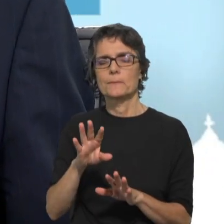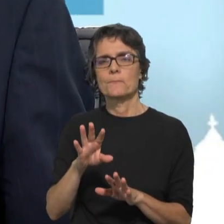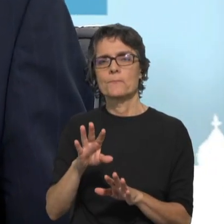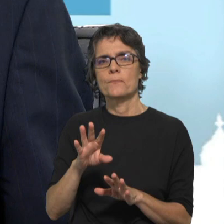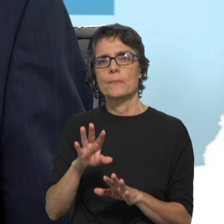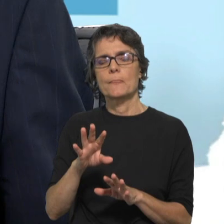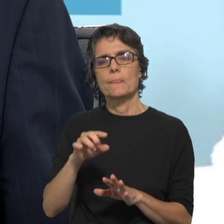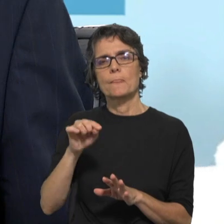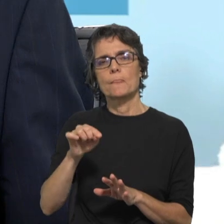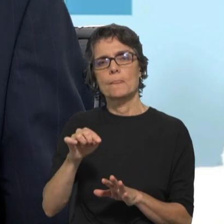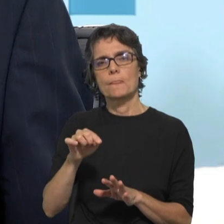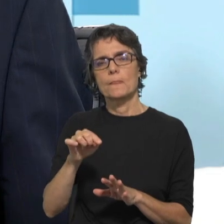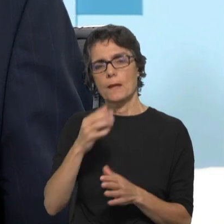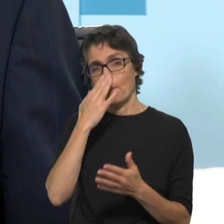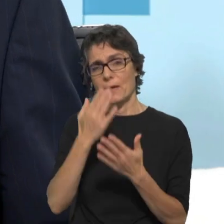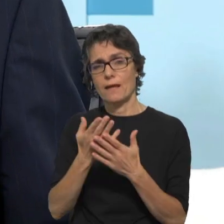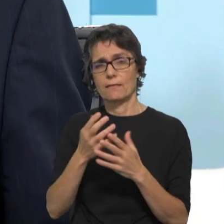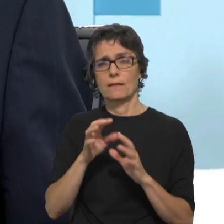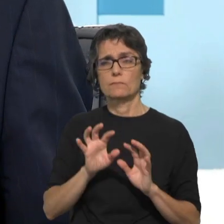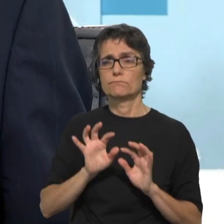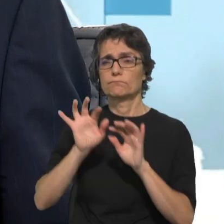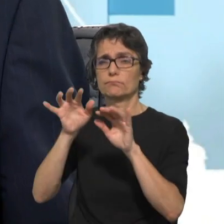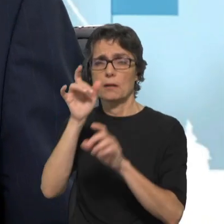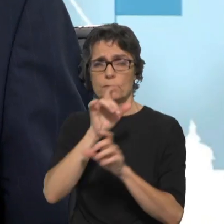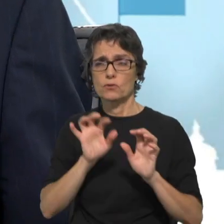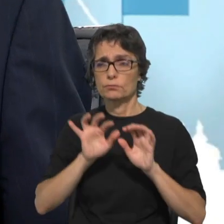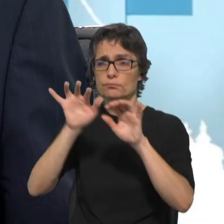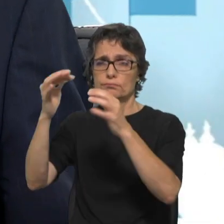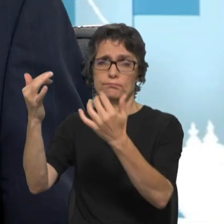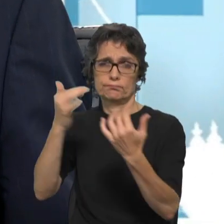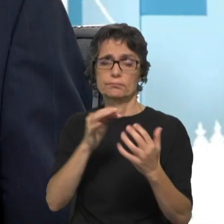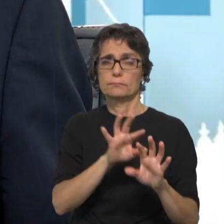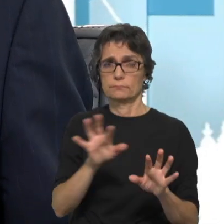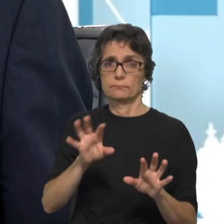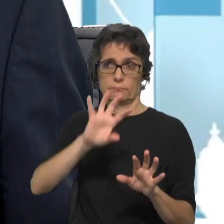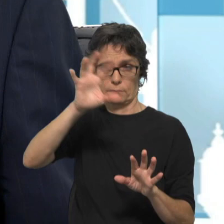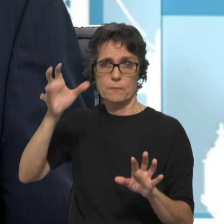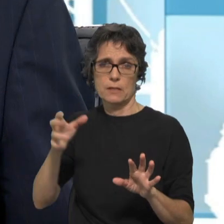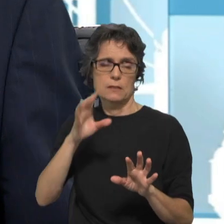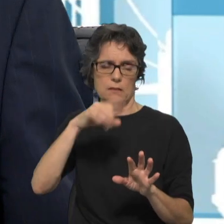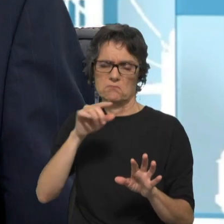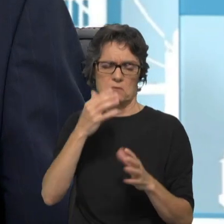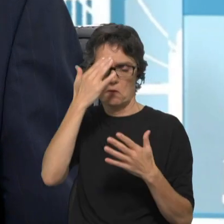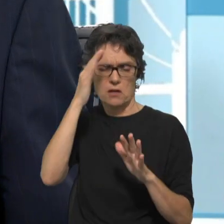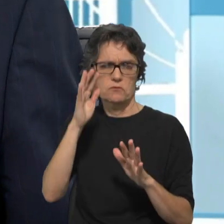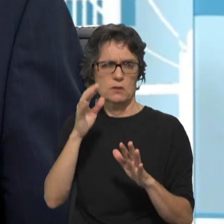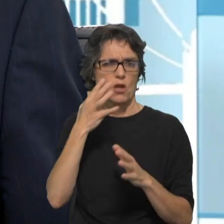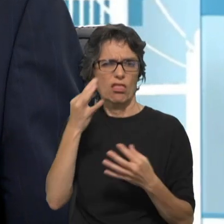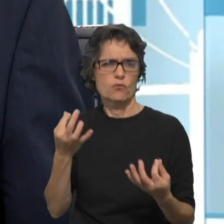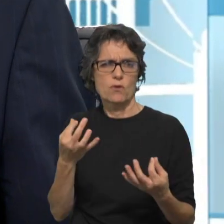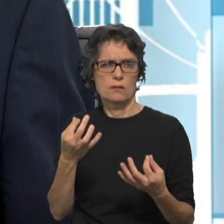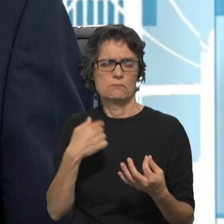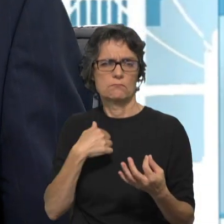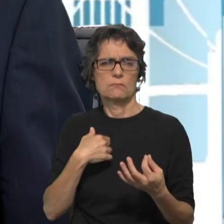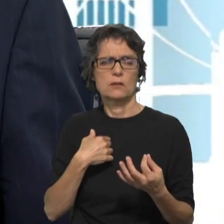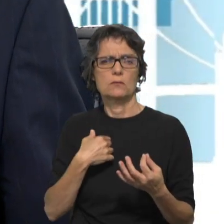hoje, devido a fatores migratórios, que eu acho perfeitamente naturais, atenção, eu não entro neste discurso de qualificar as pessoas pela